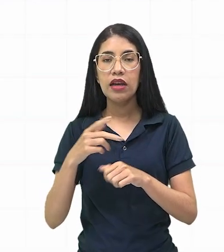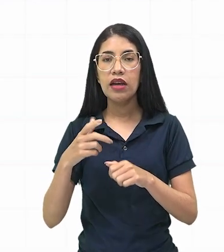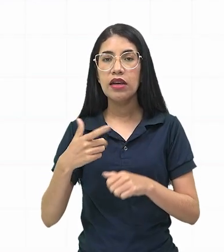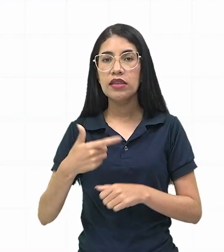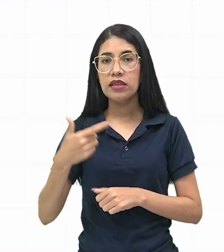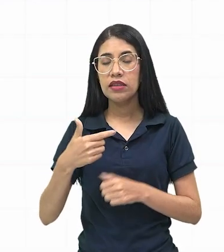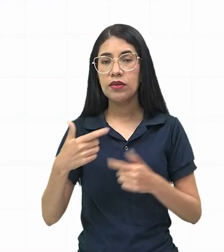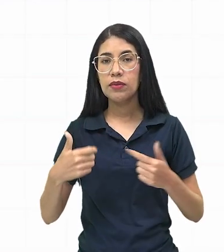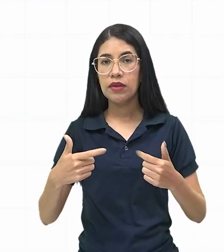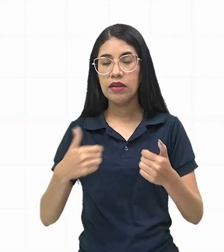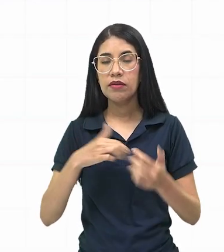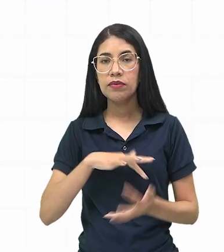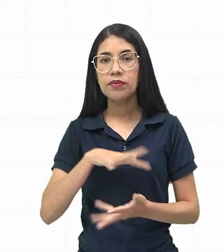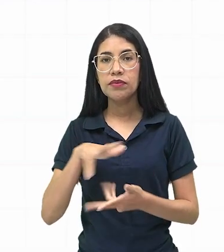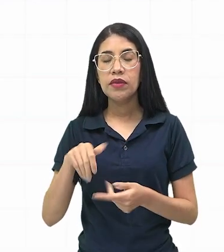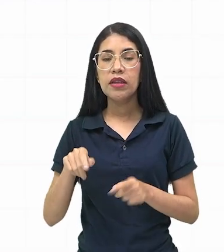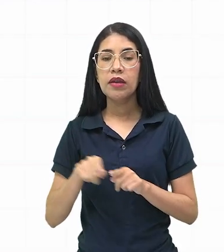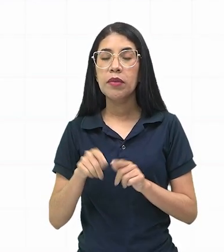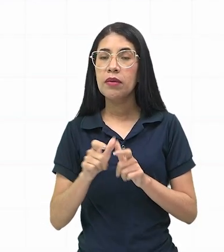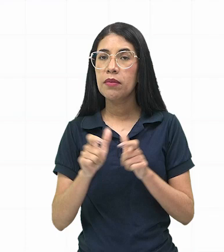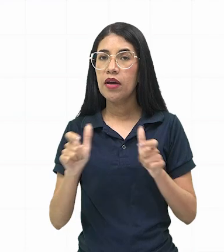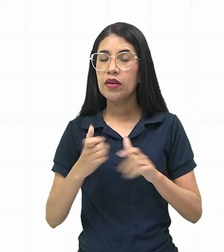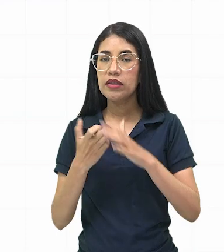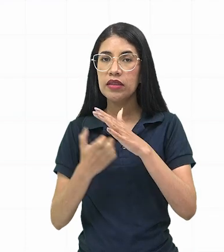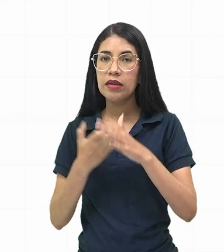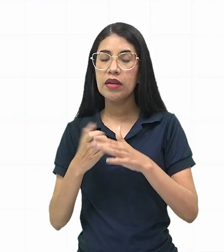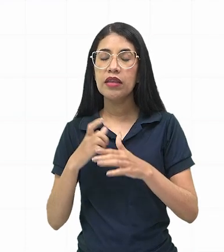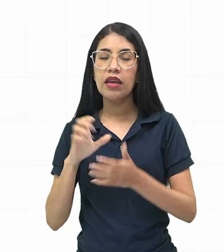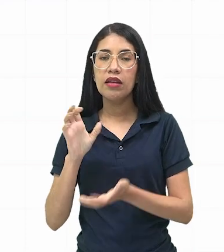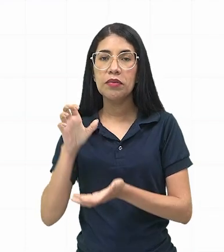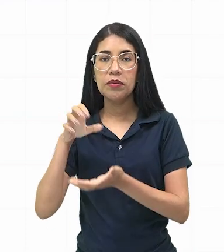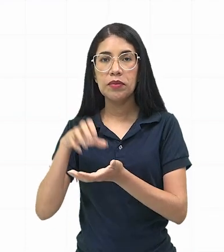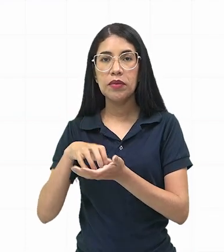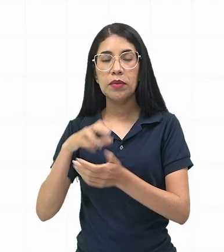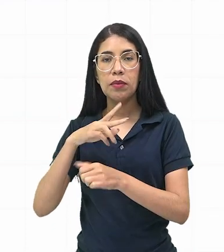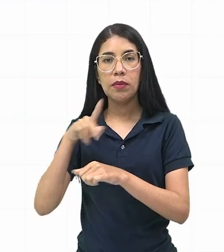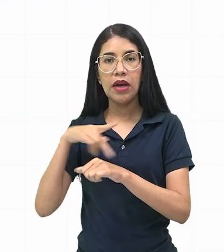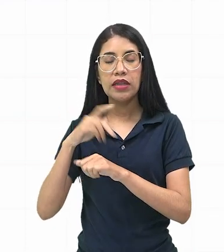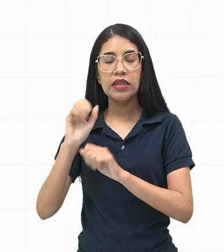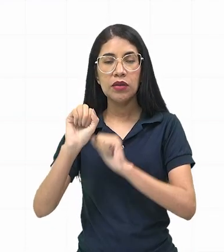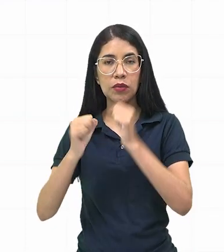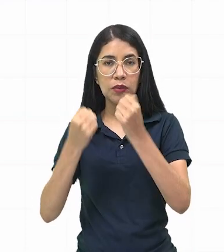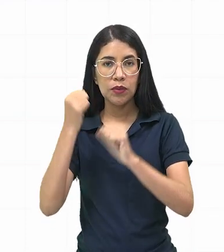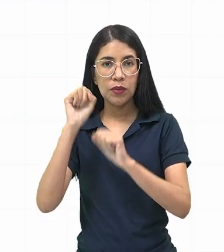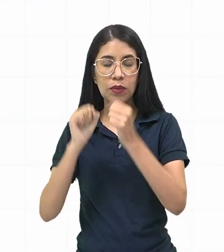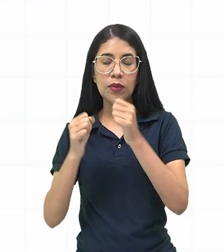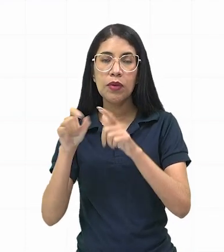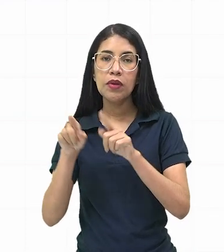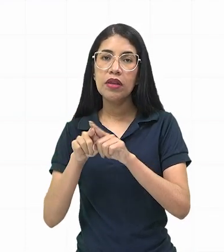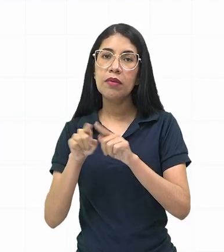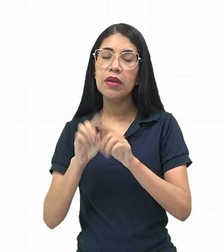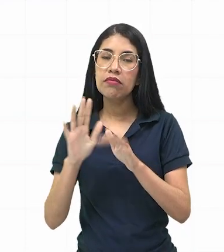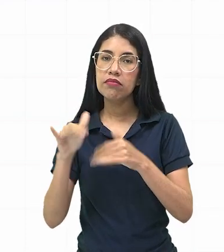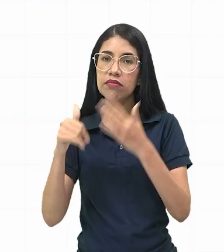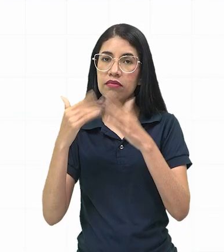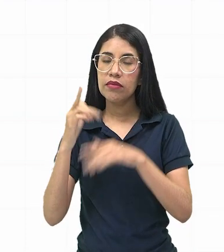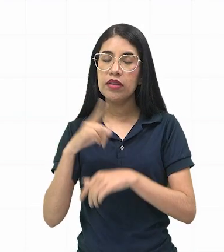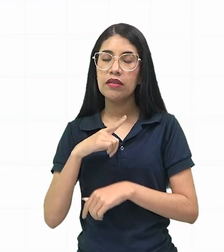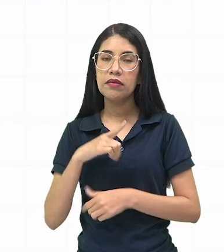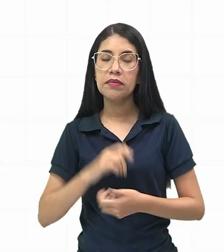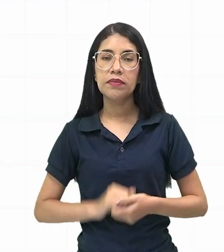Mundial. A maior parte dessas empresas transnacionais tem origem em países industrializados, portanto, mais